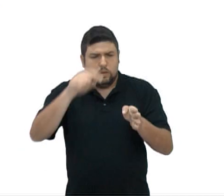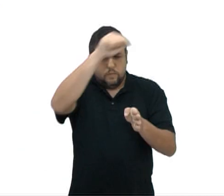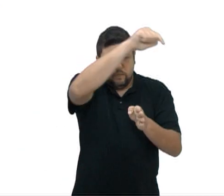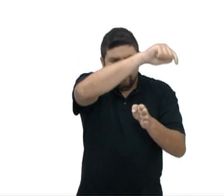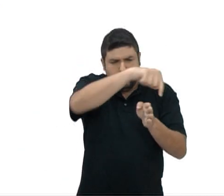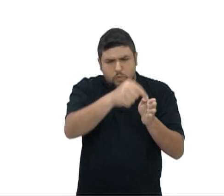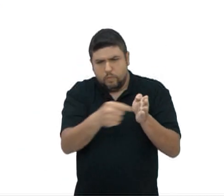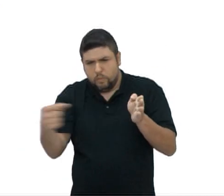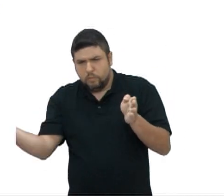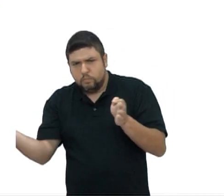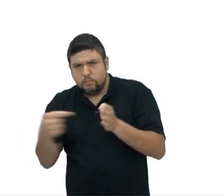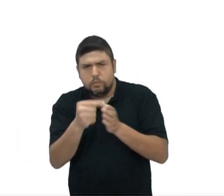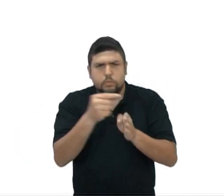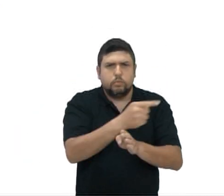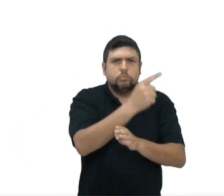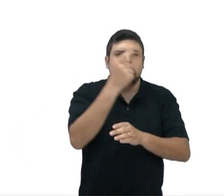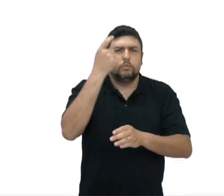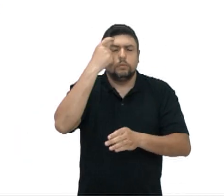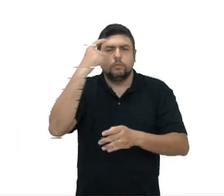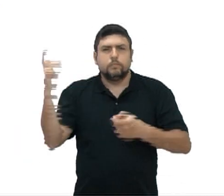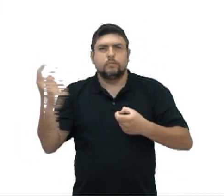momentinho para vocês pensarem na resposta.